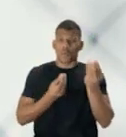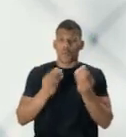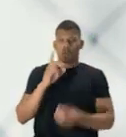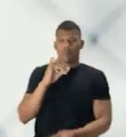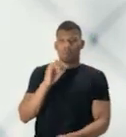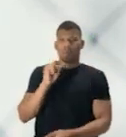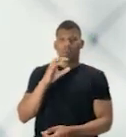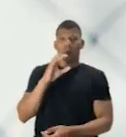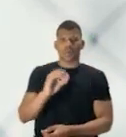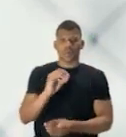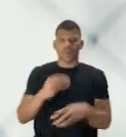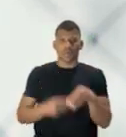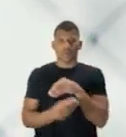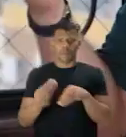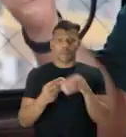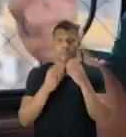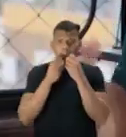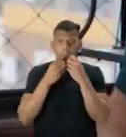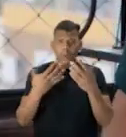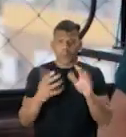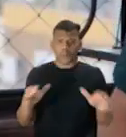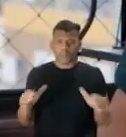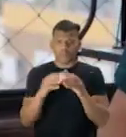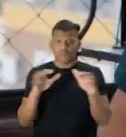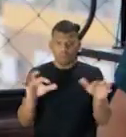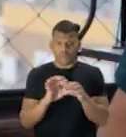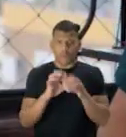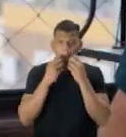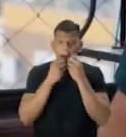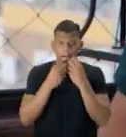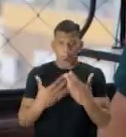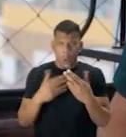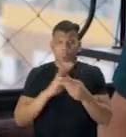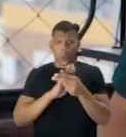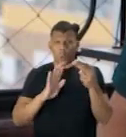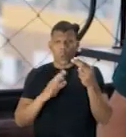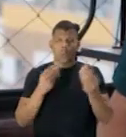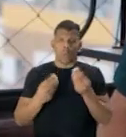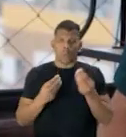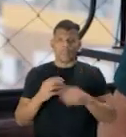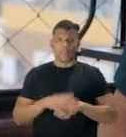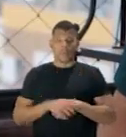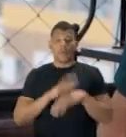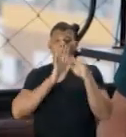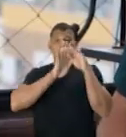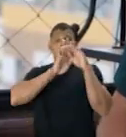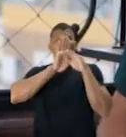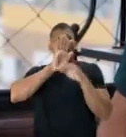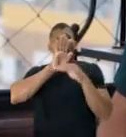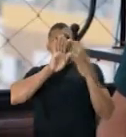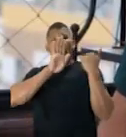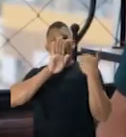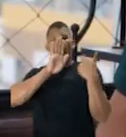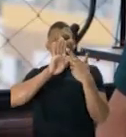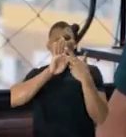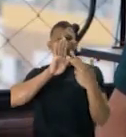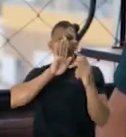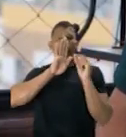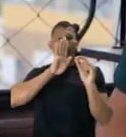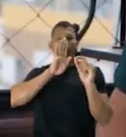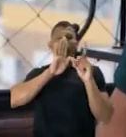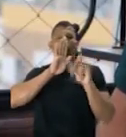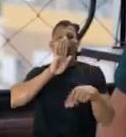Me fala desse disco, como é que foi juntar tanta gente boa no disco? Pois é. É como o Simas falou no programa passado, né? Essa